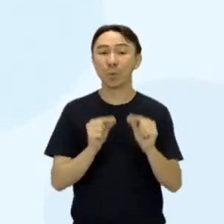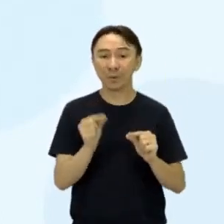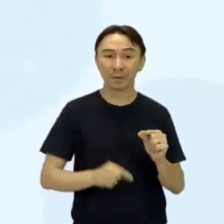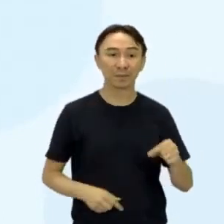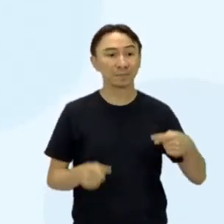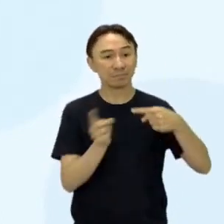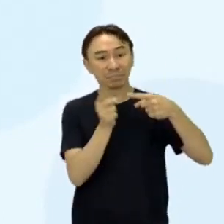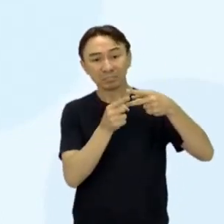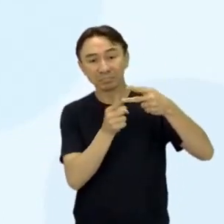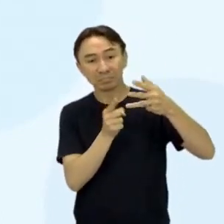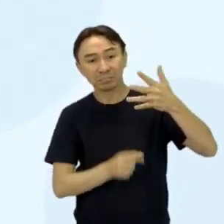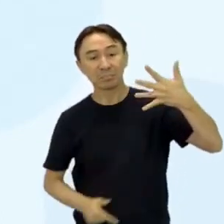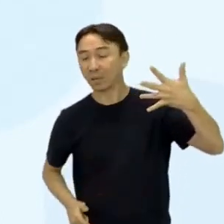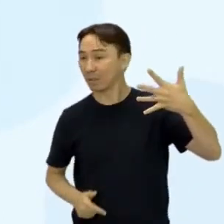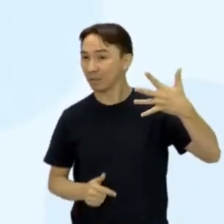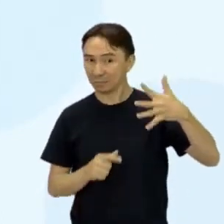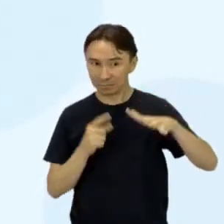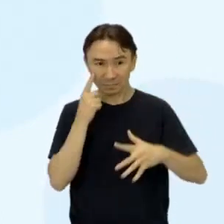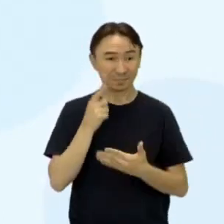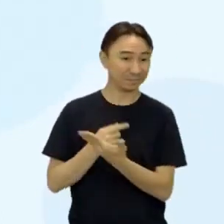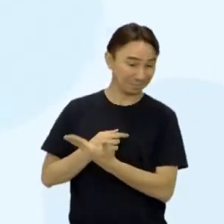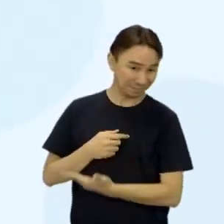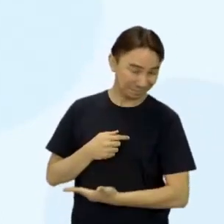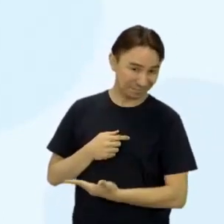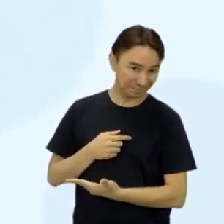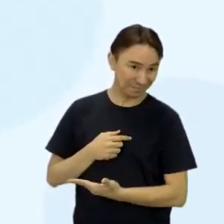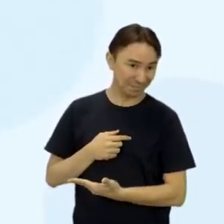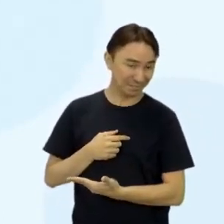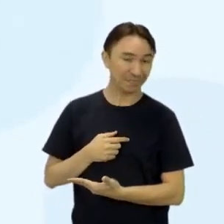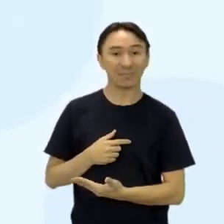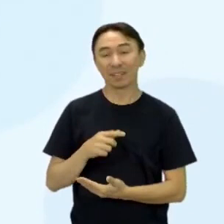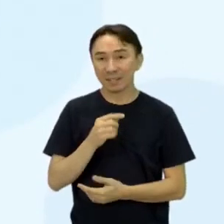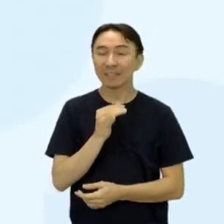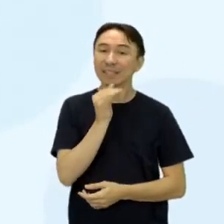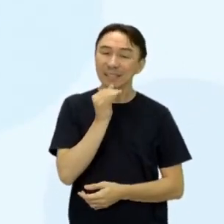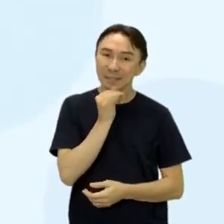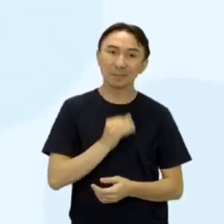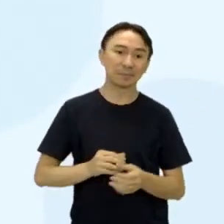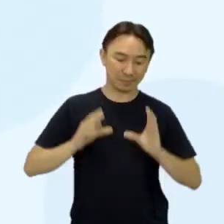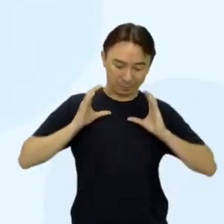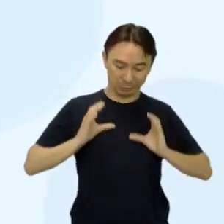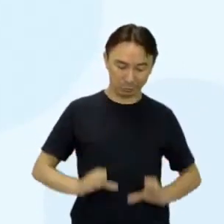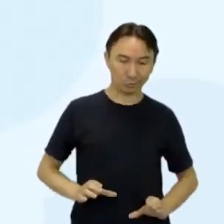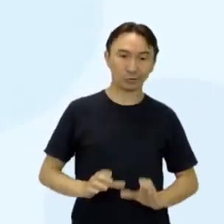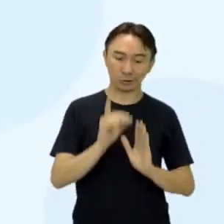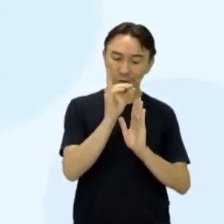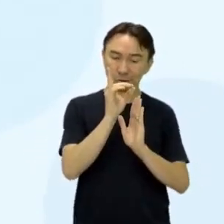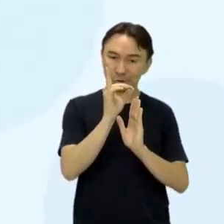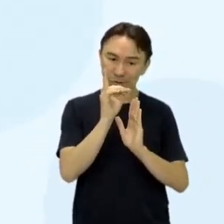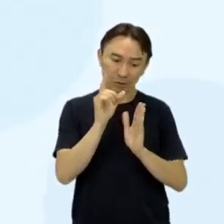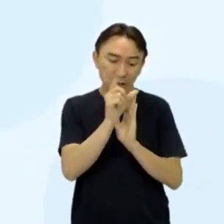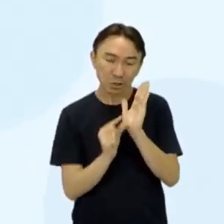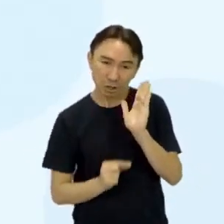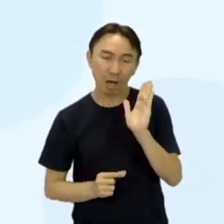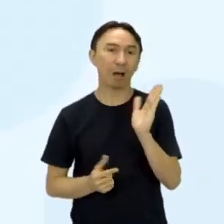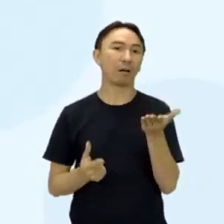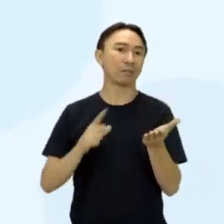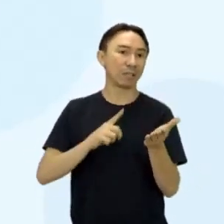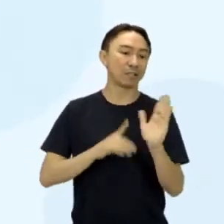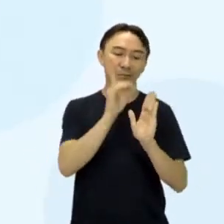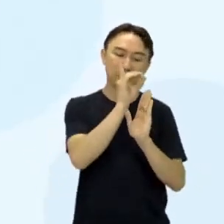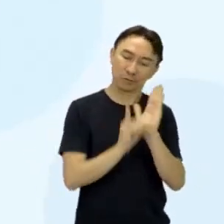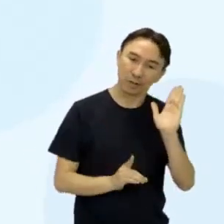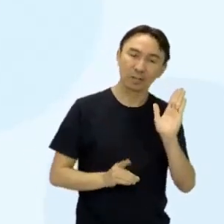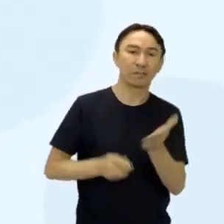os pontos mais importantes. Então, quando a gente fala sobre cidadania digital, sobre os nossos direitos e deveres online, a gente